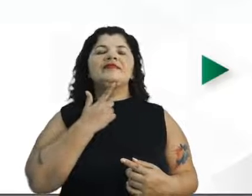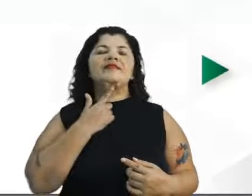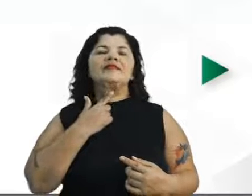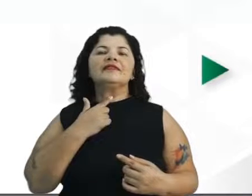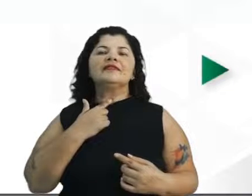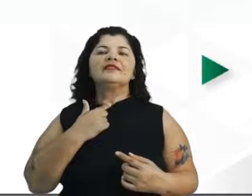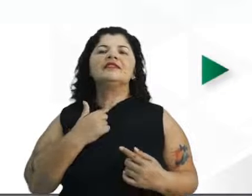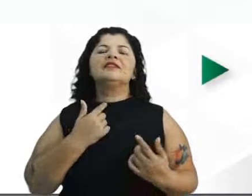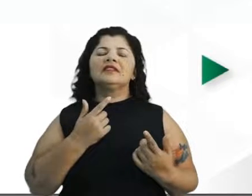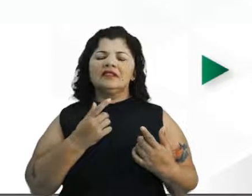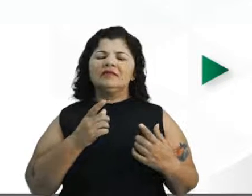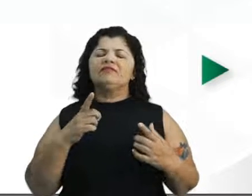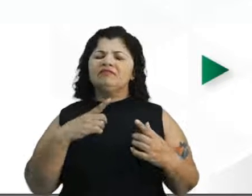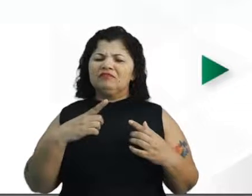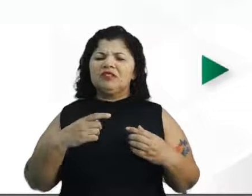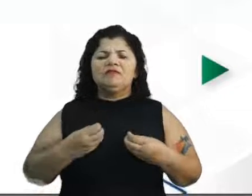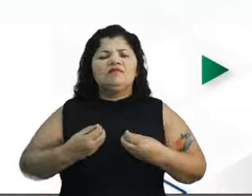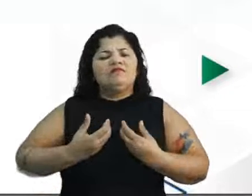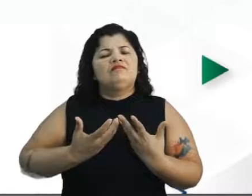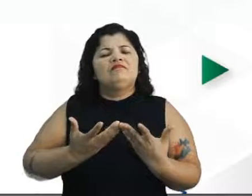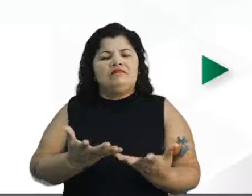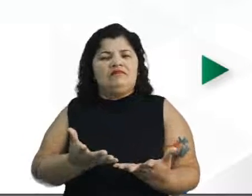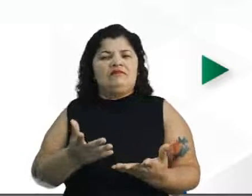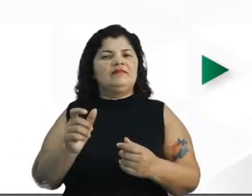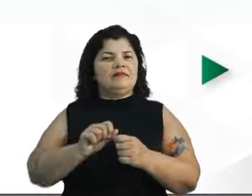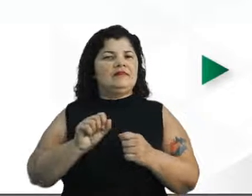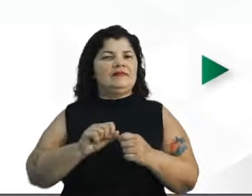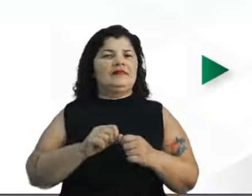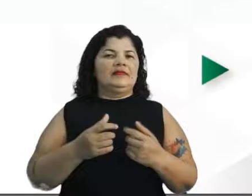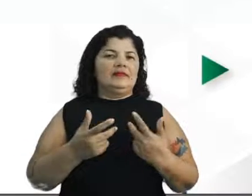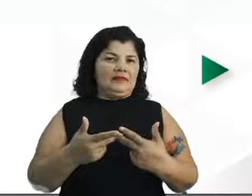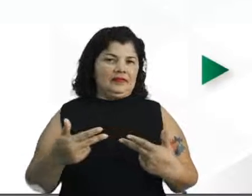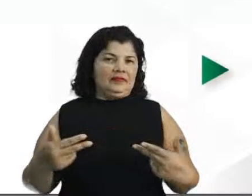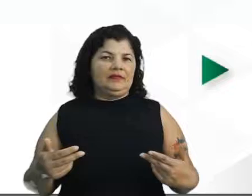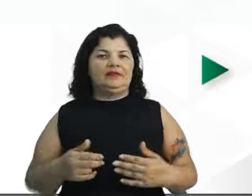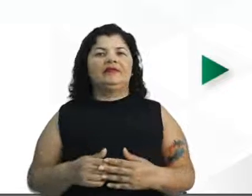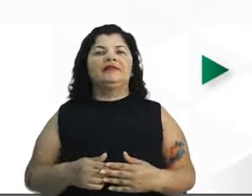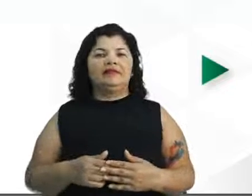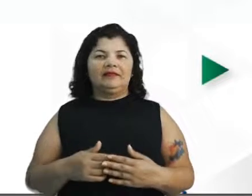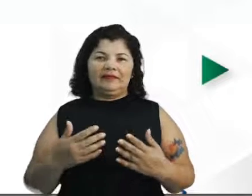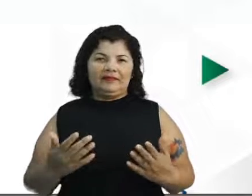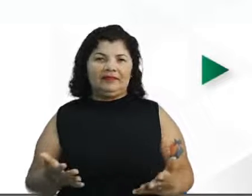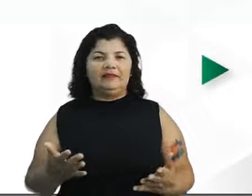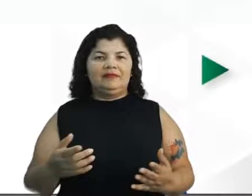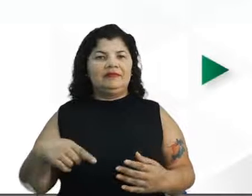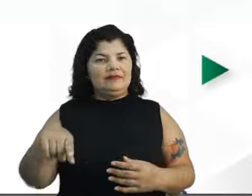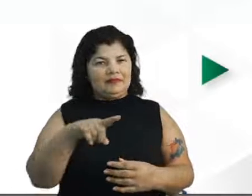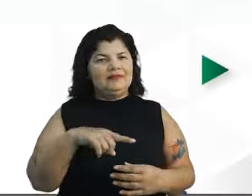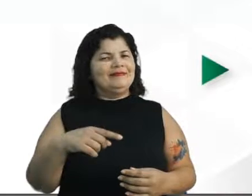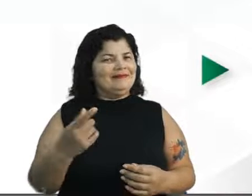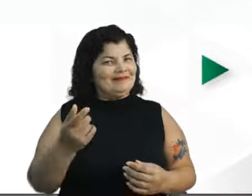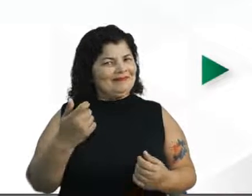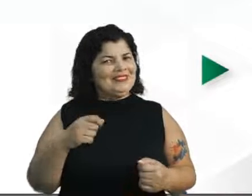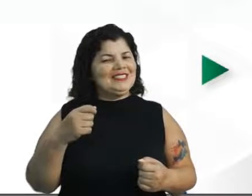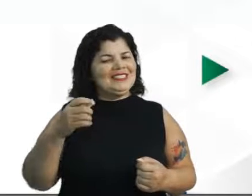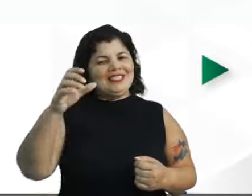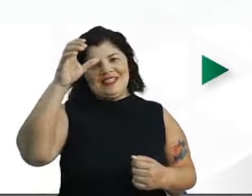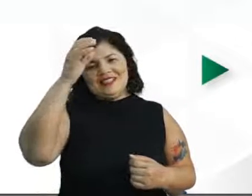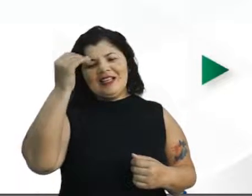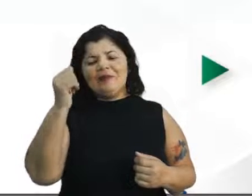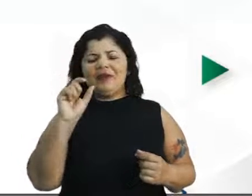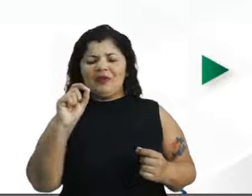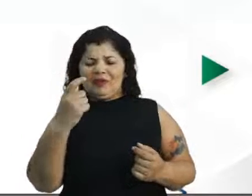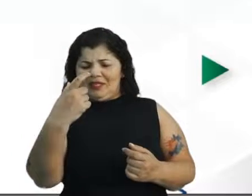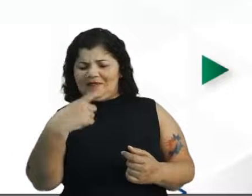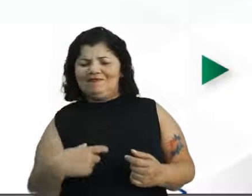essa predisposição para você fazer alguma coisa. Então, tome nota das suas habilidades. Então, a habilidade ela é